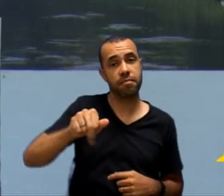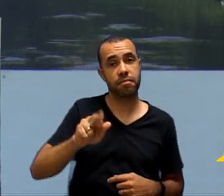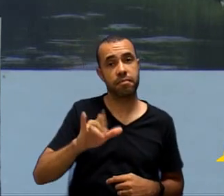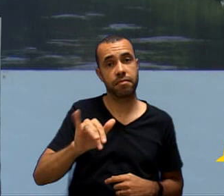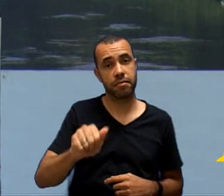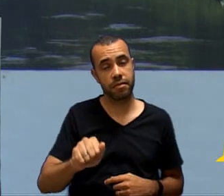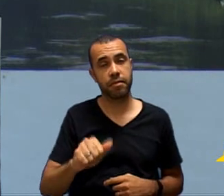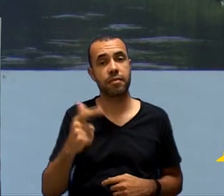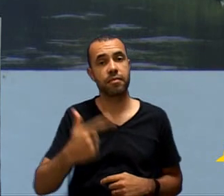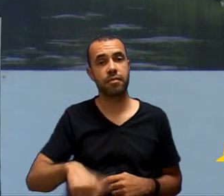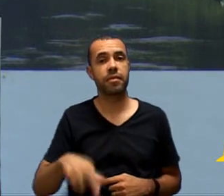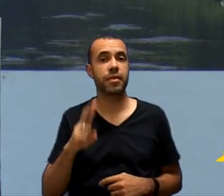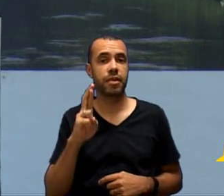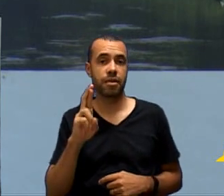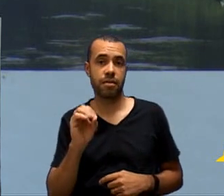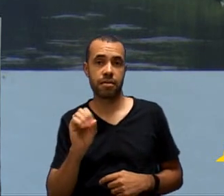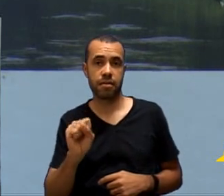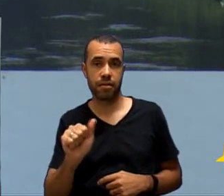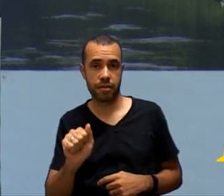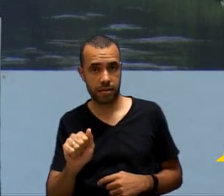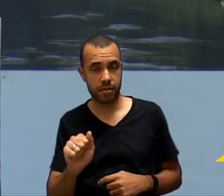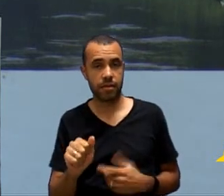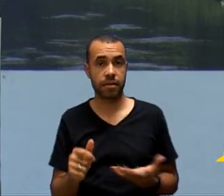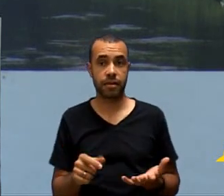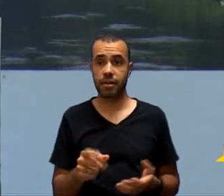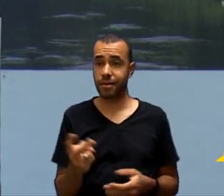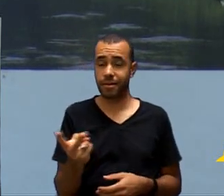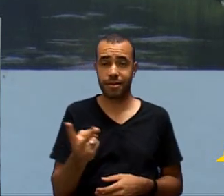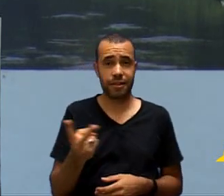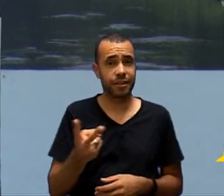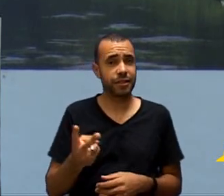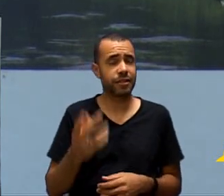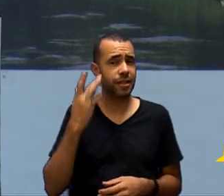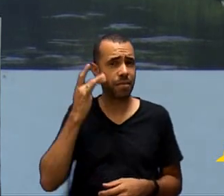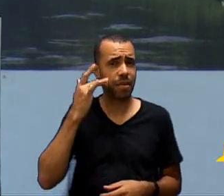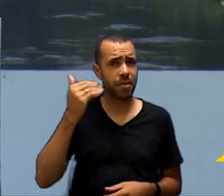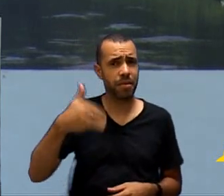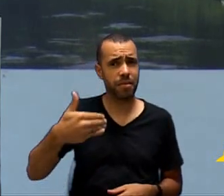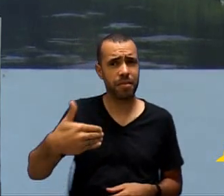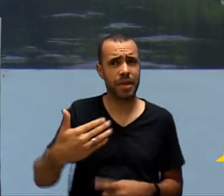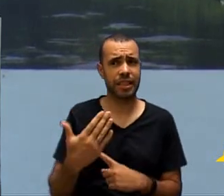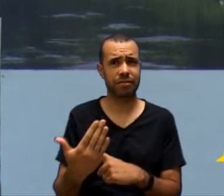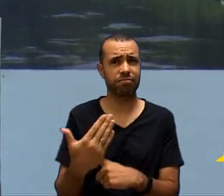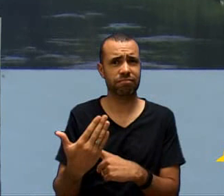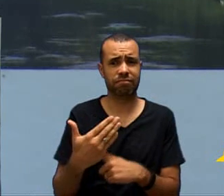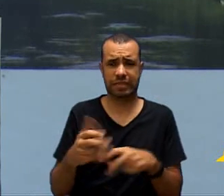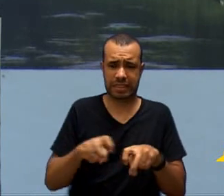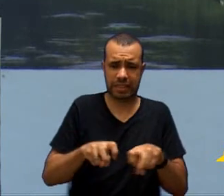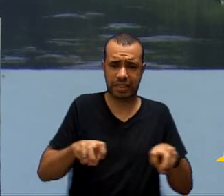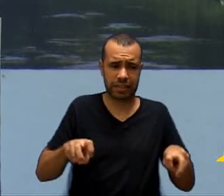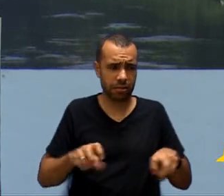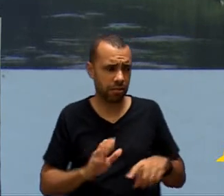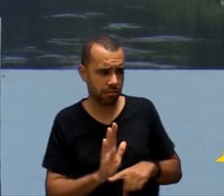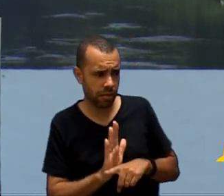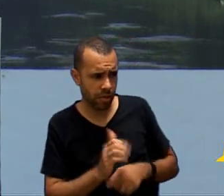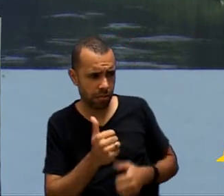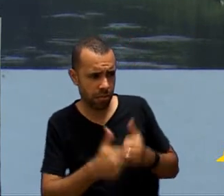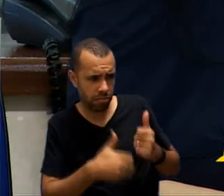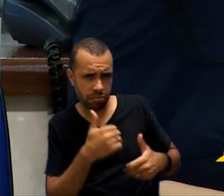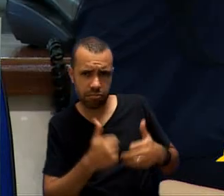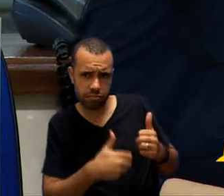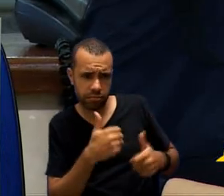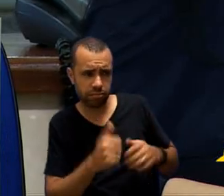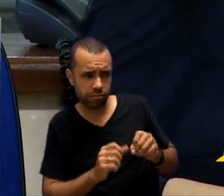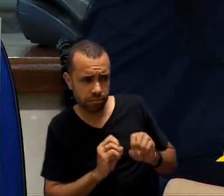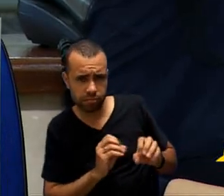e Rosa Tosato. Vocês, durante esses dias, fizeram a maior diferença junto dessa mesa, orientando esses meninos e essas meninas